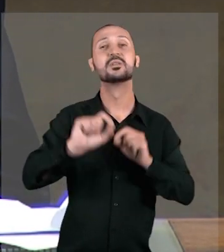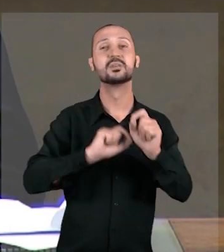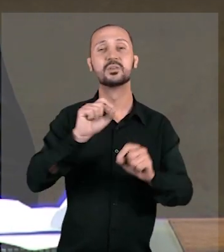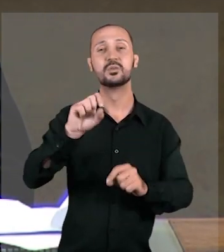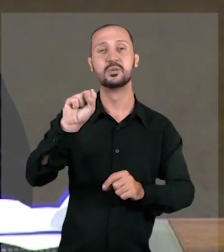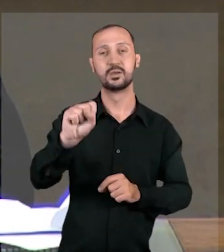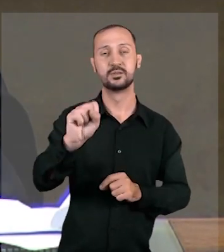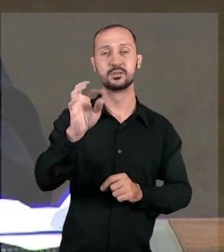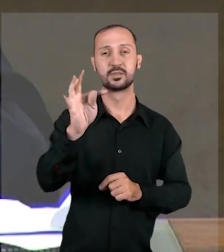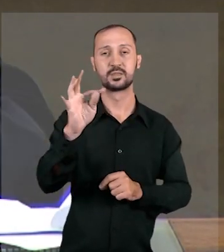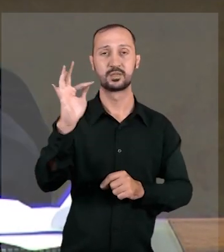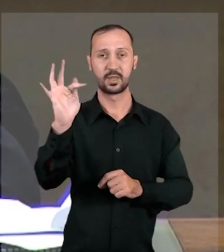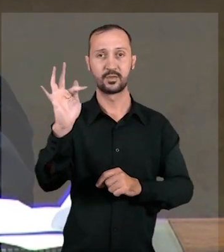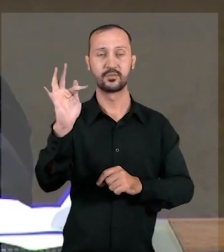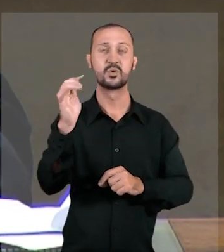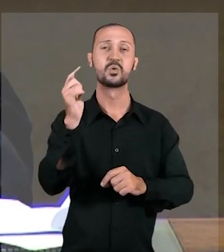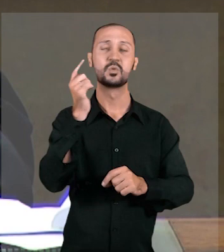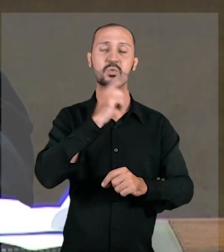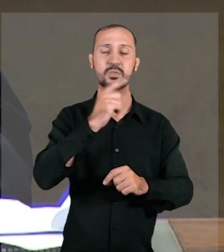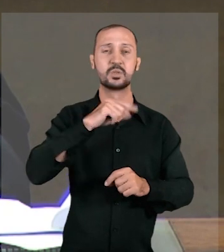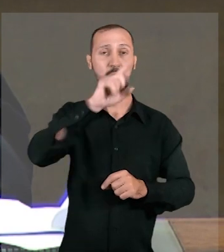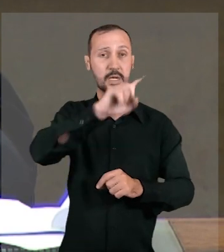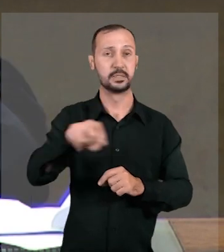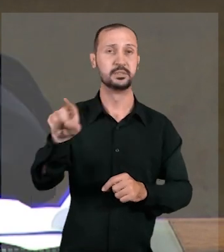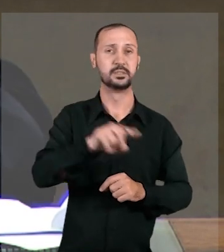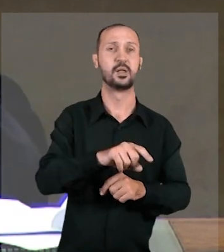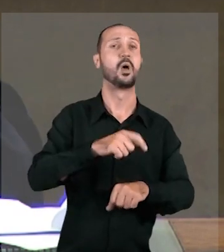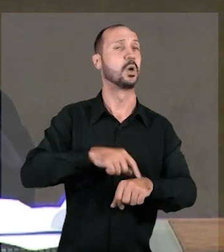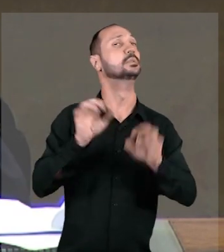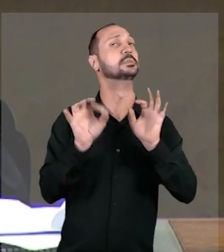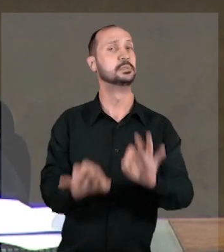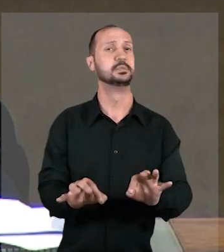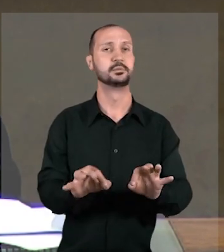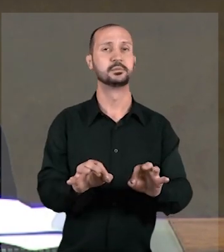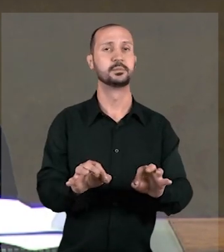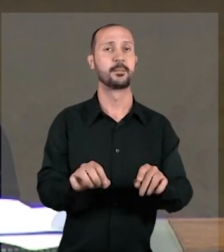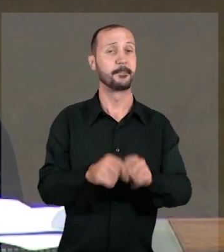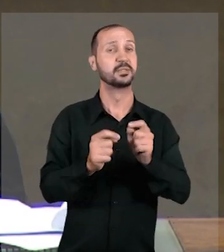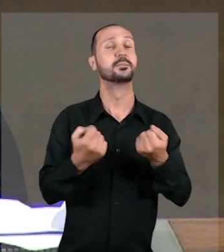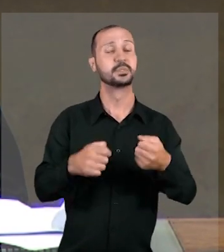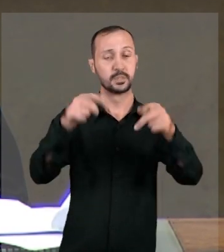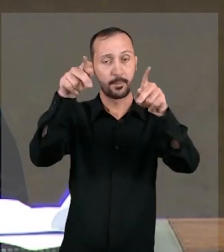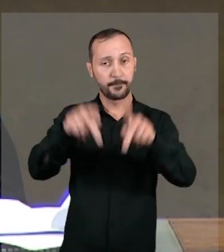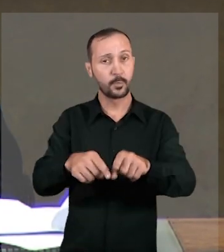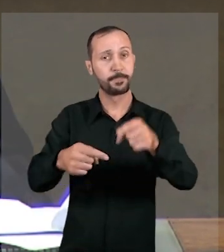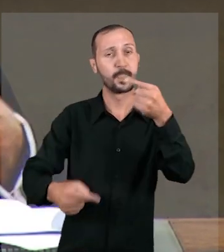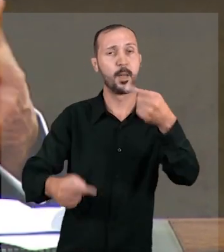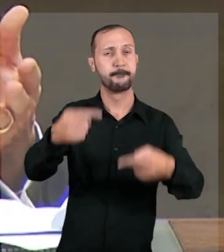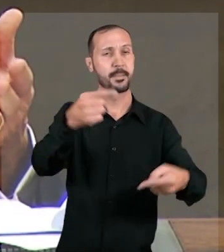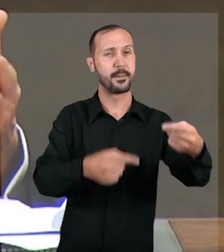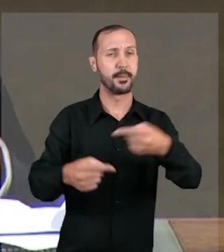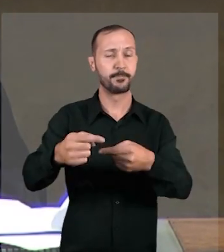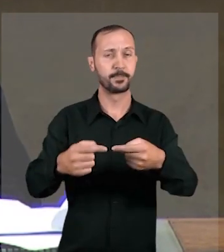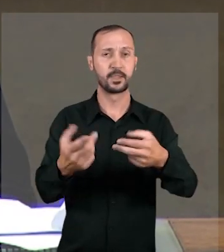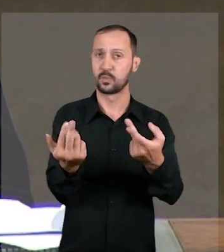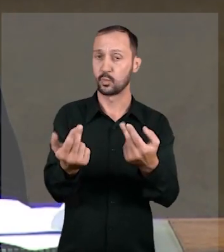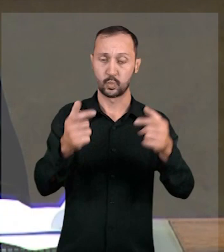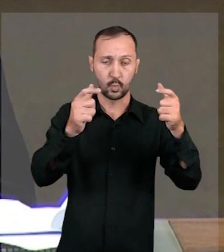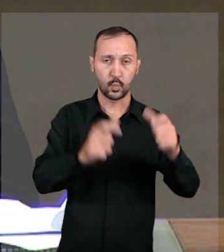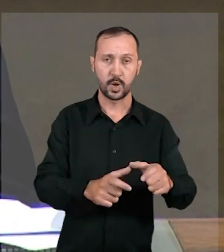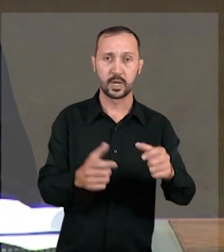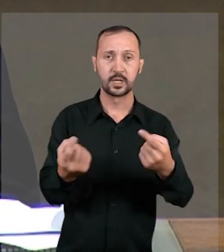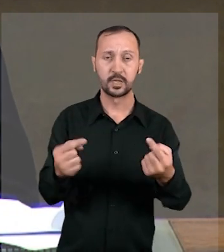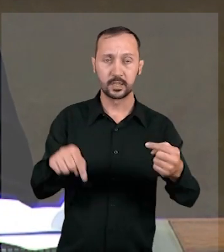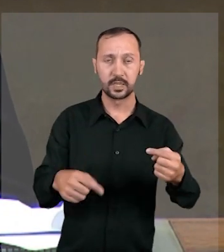boa hora, o derrubou. E acho que nós temos que fazer um debate público importante no Brasil, em ambientes como esse